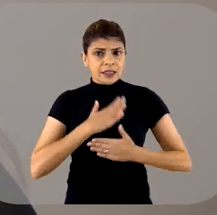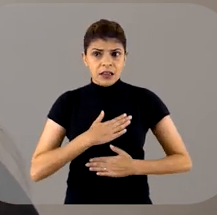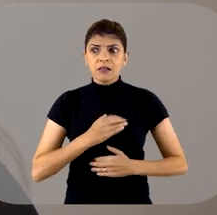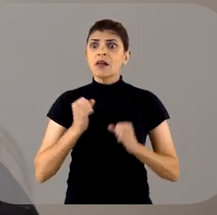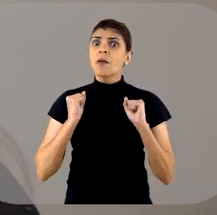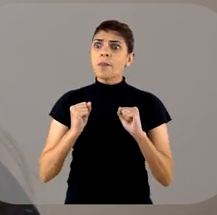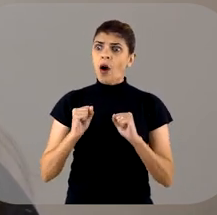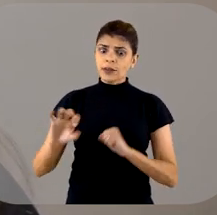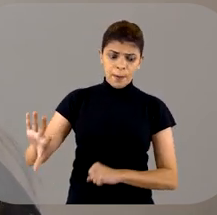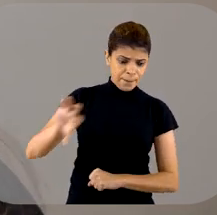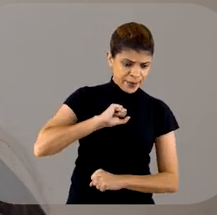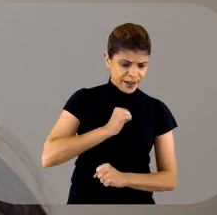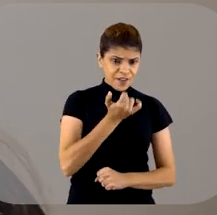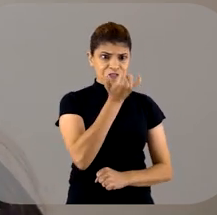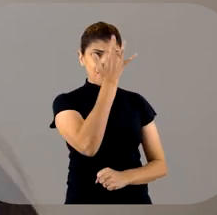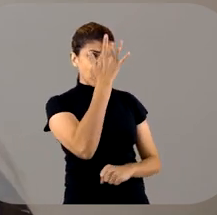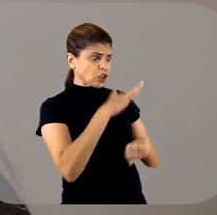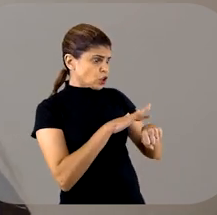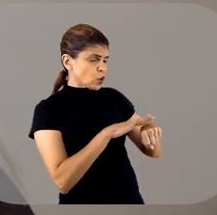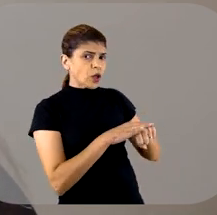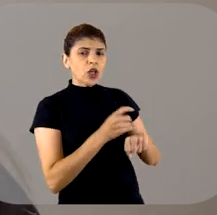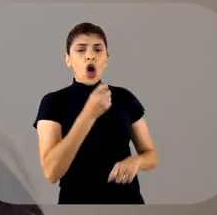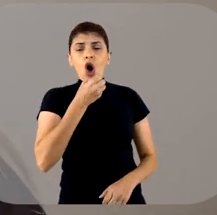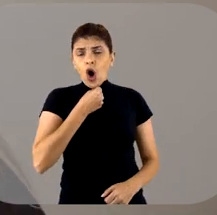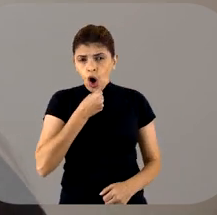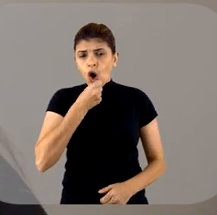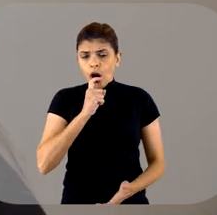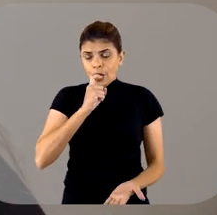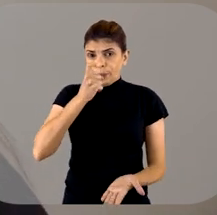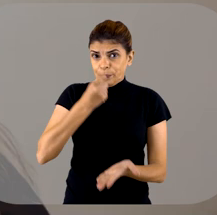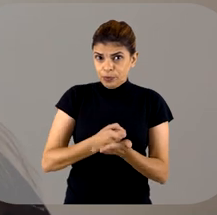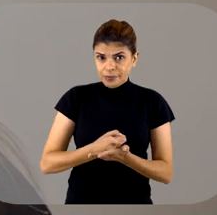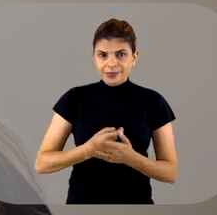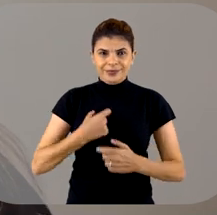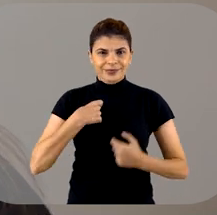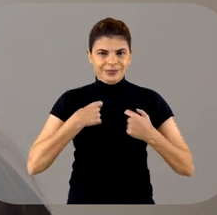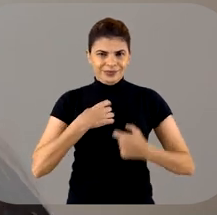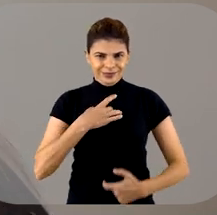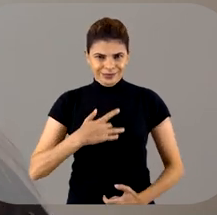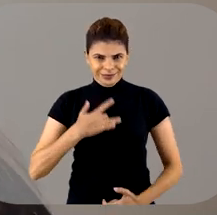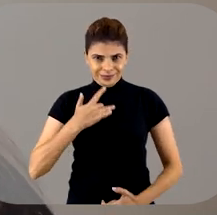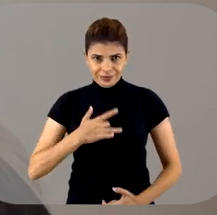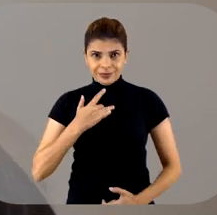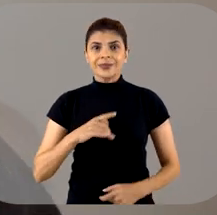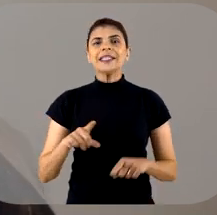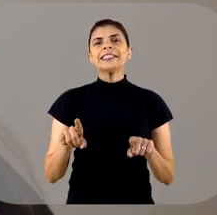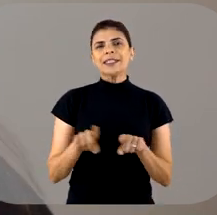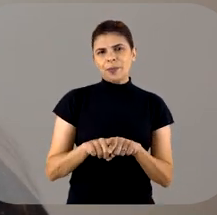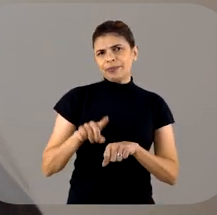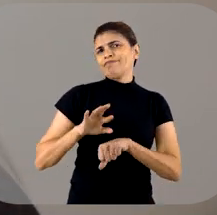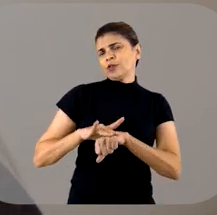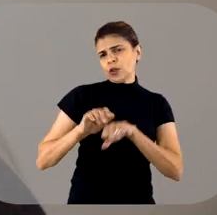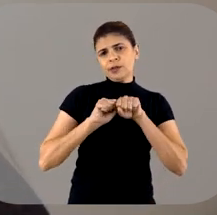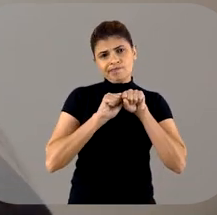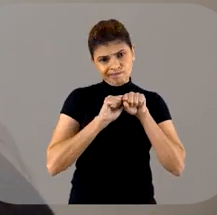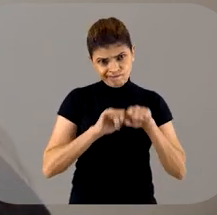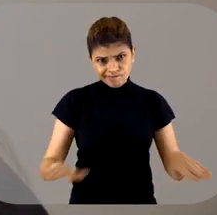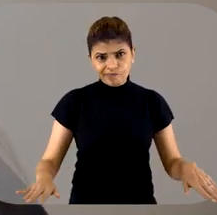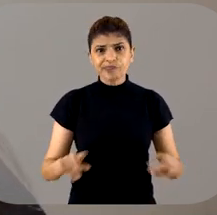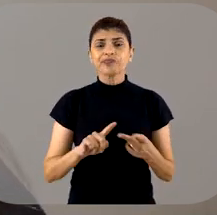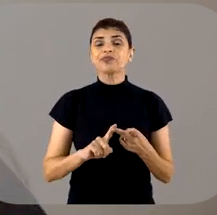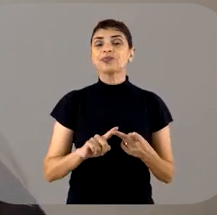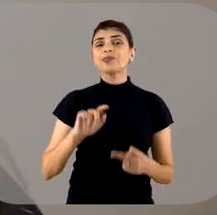podia expor essas pessoas às doenças, como a tuberculose, que era bastante comum, endêmica mesmo